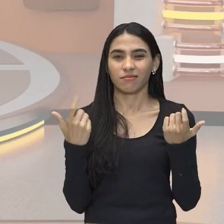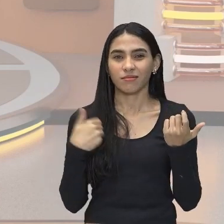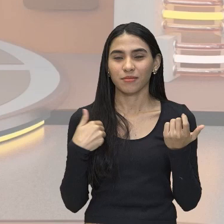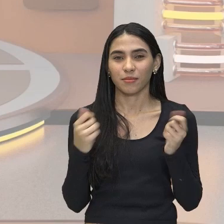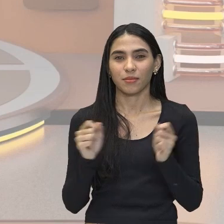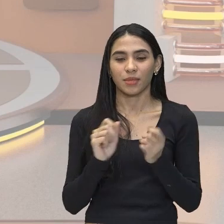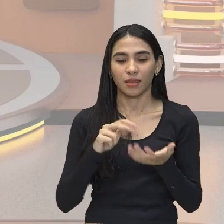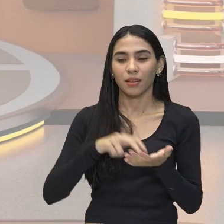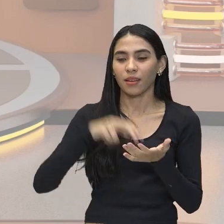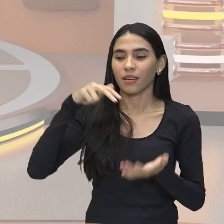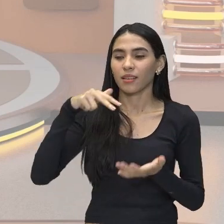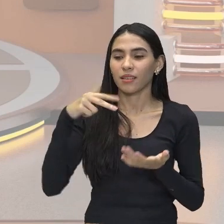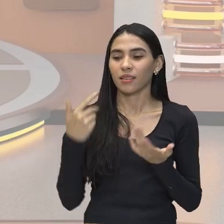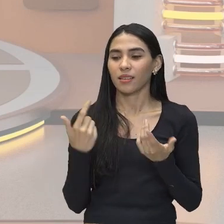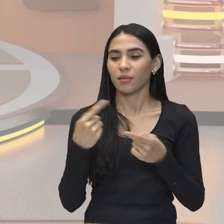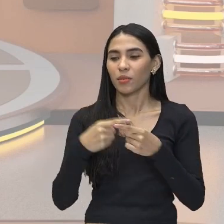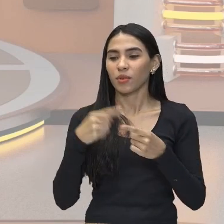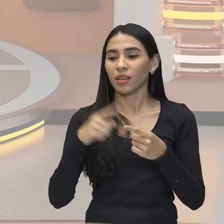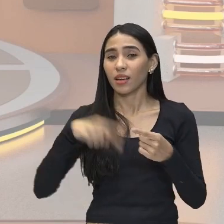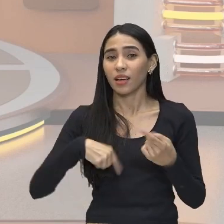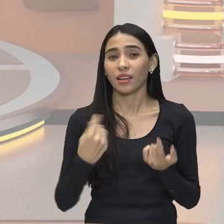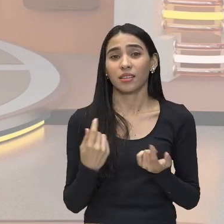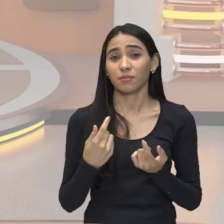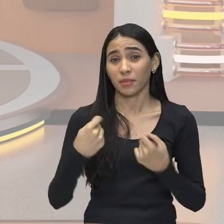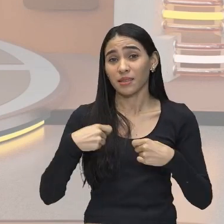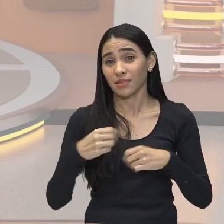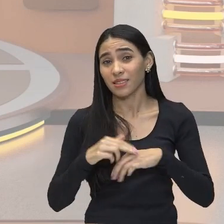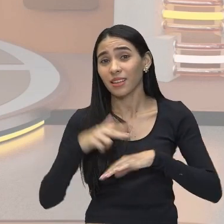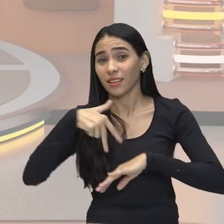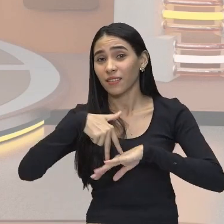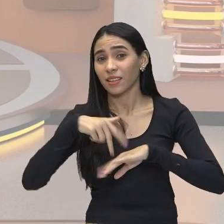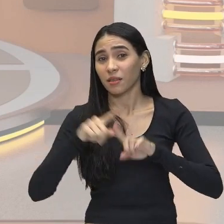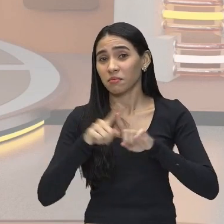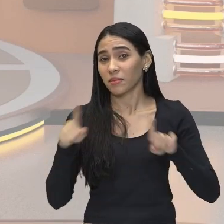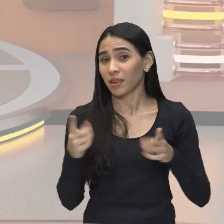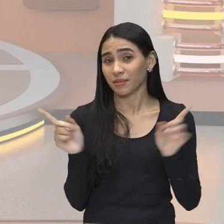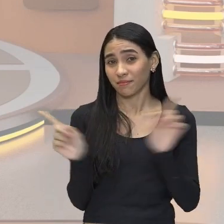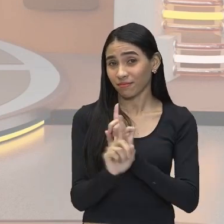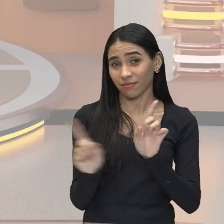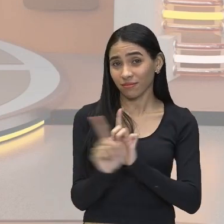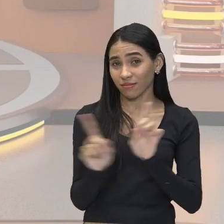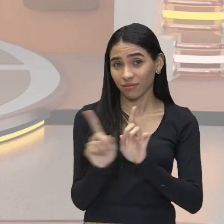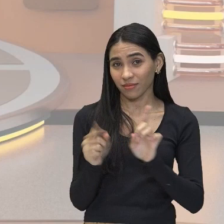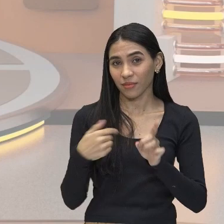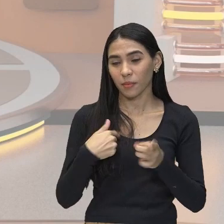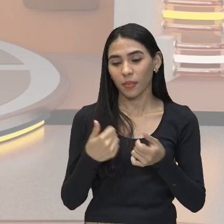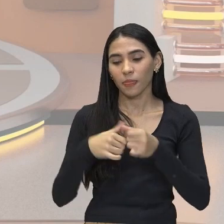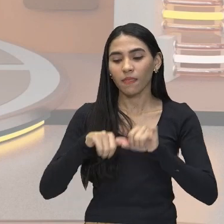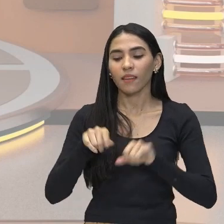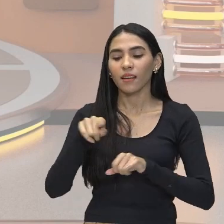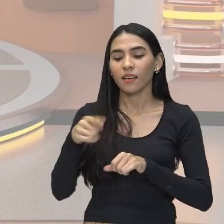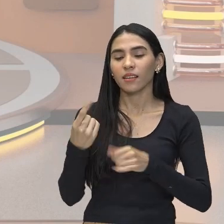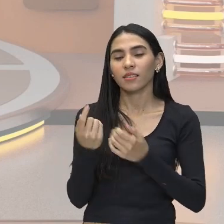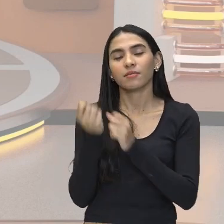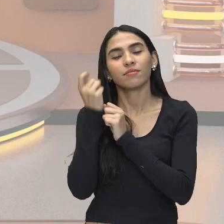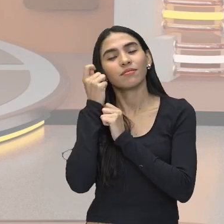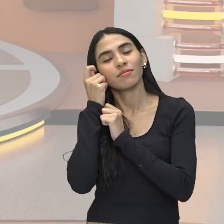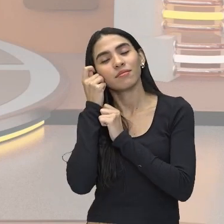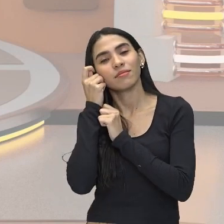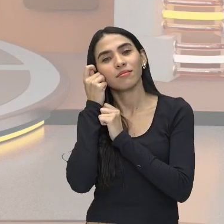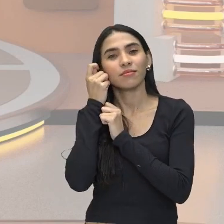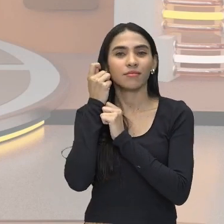levanta da cama porque é o jeito. Mas a gente não queria, não. Queria ficar ali debaixo do